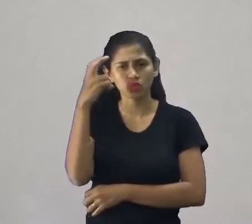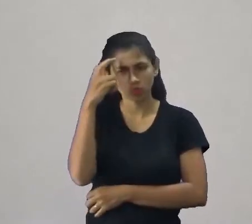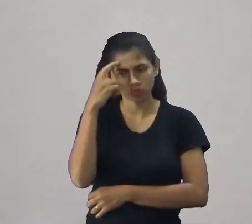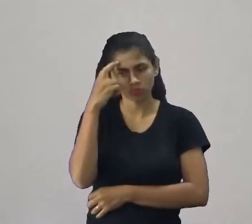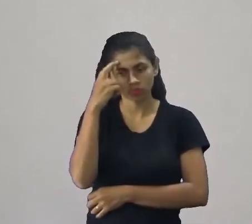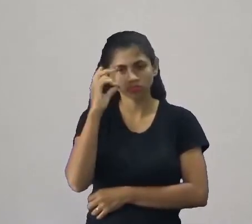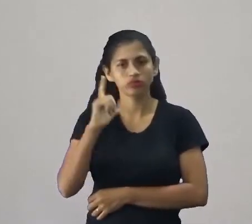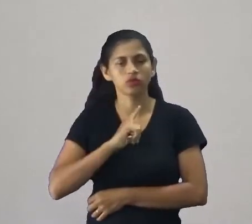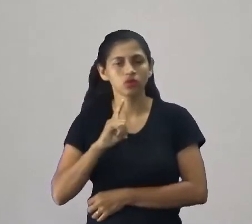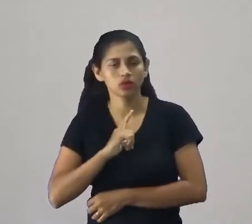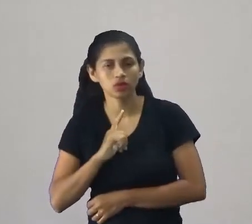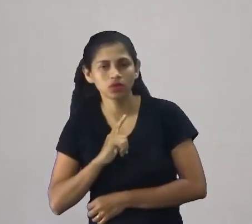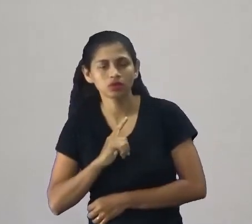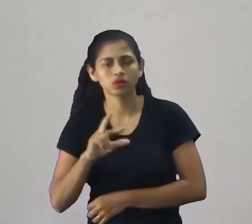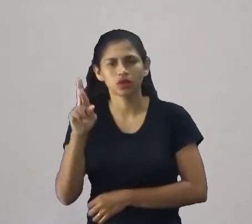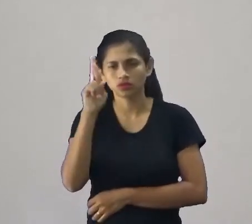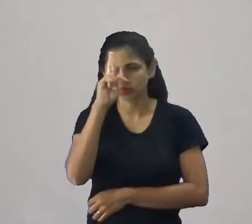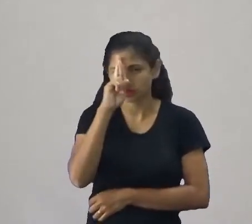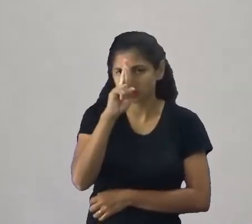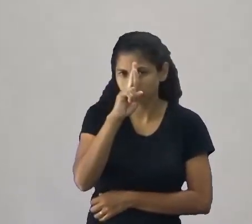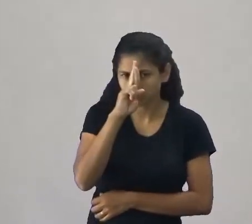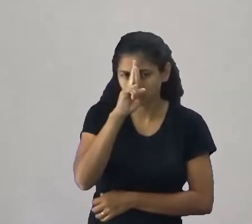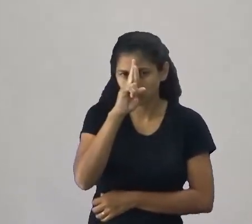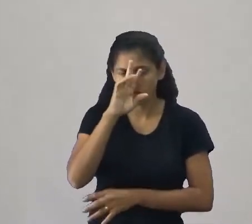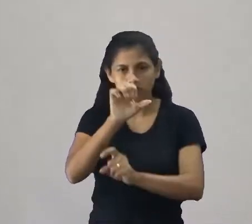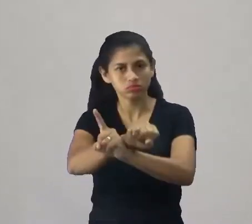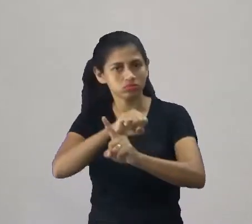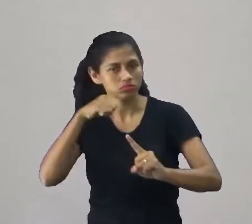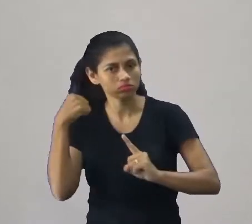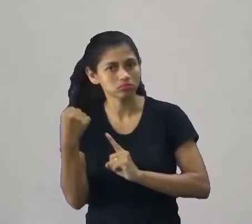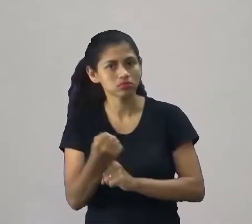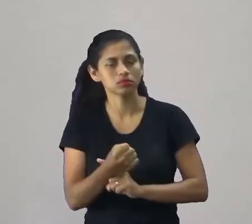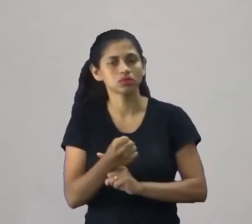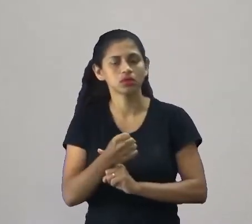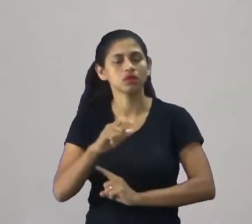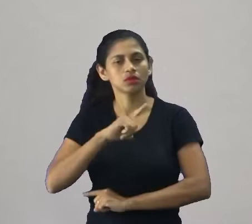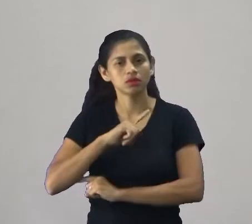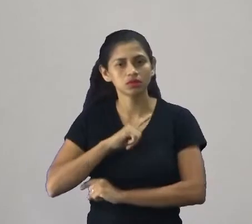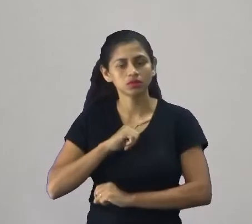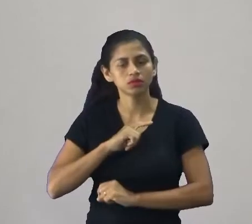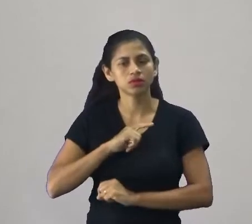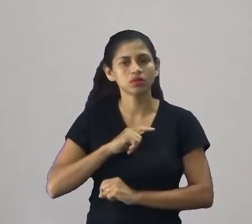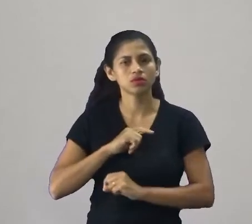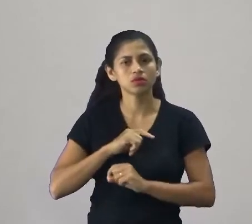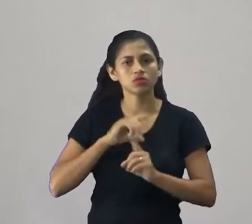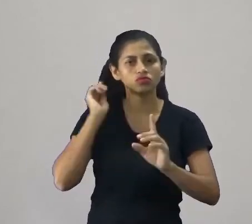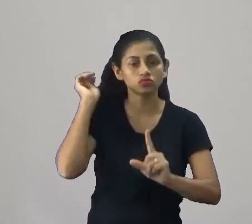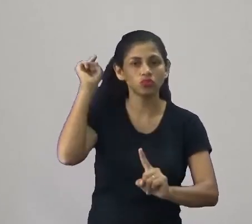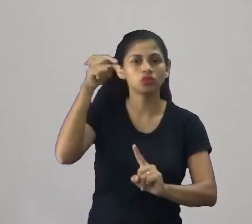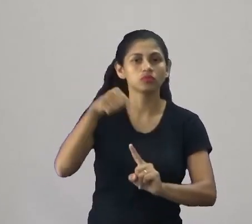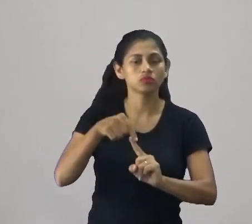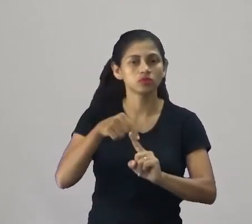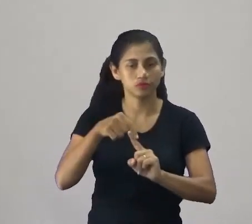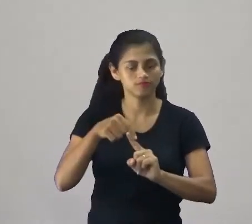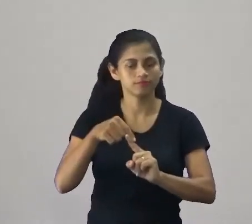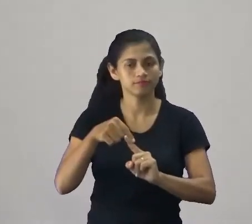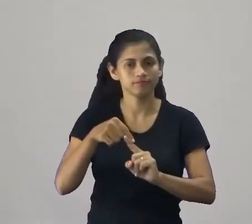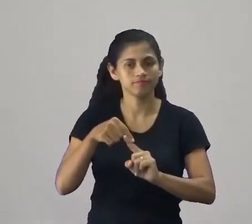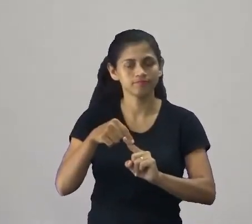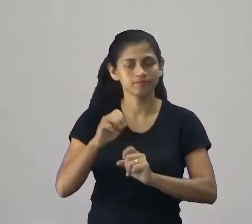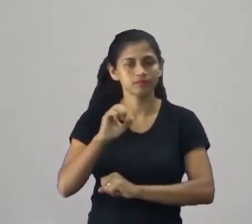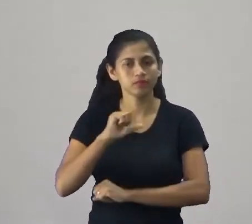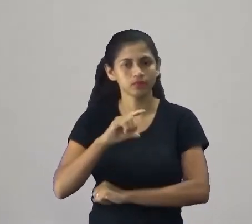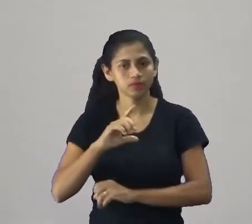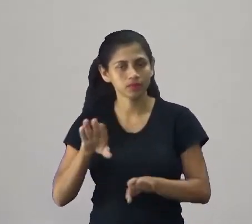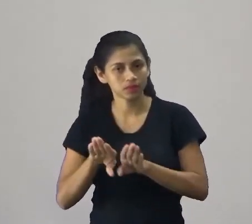um aspecto histórico, social, que vai ter uma mensagem, vai ter uma simbologia e uma identidade,